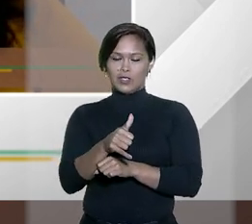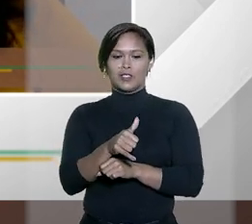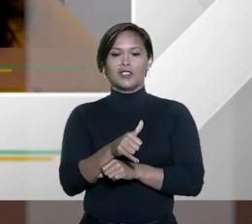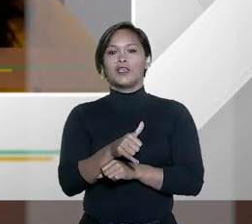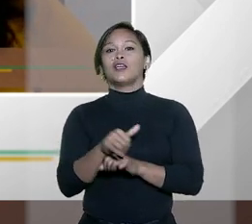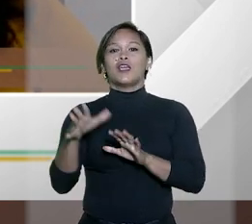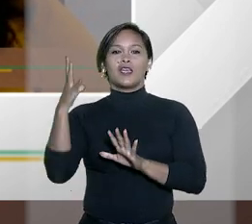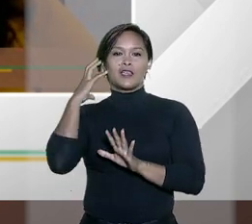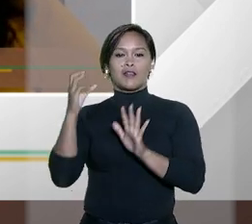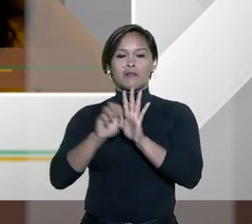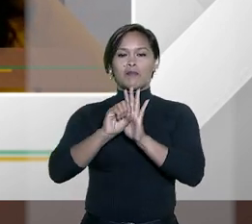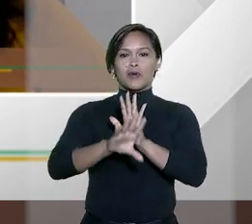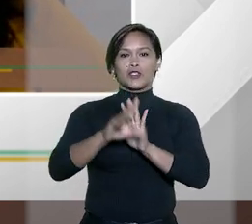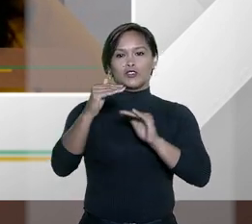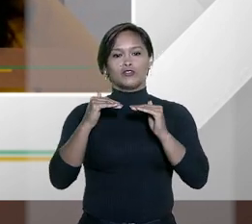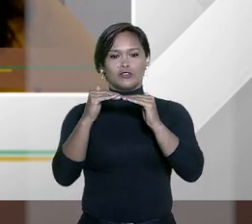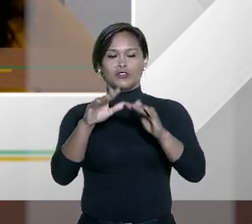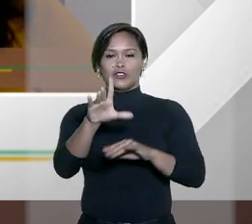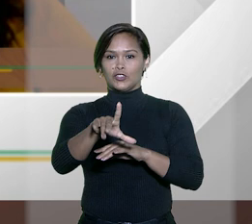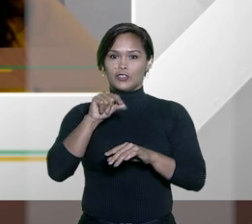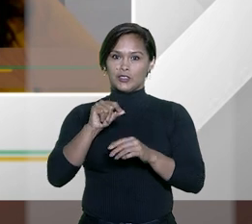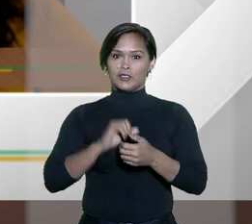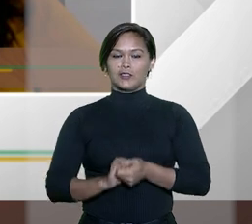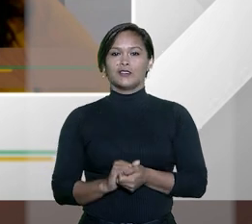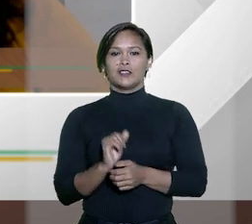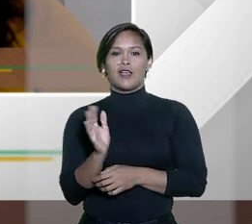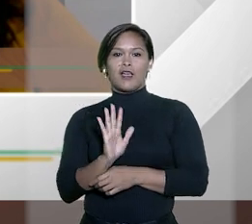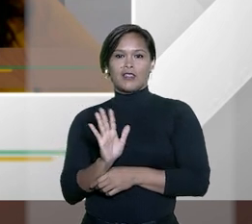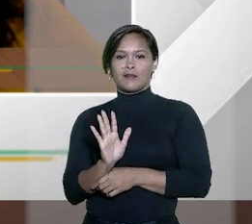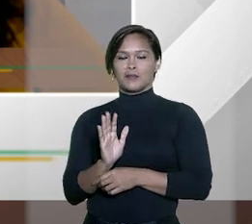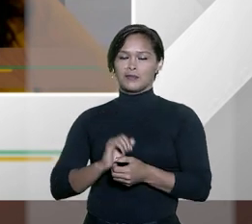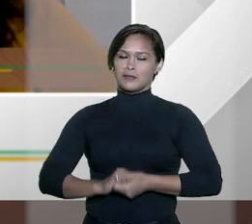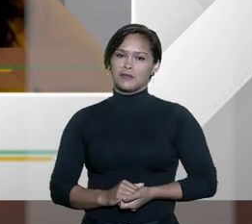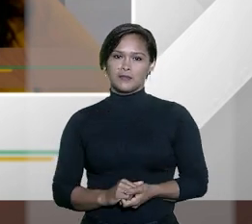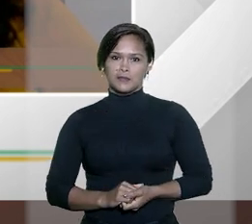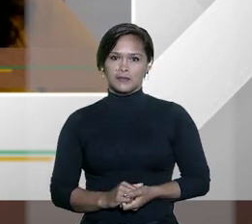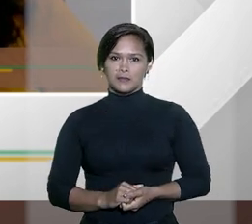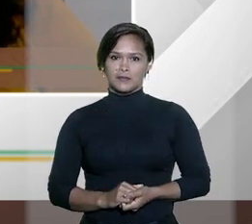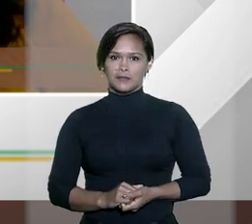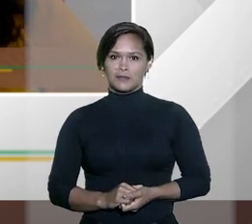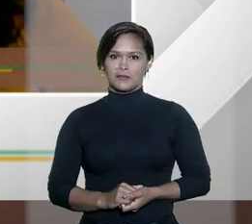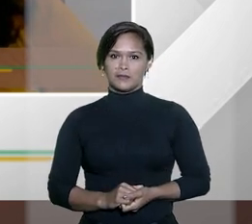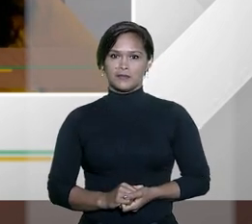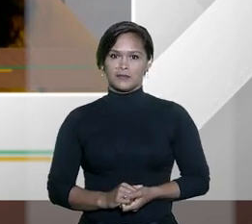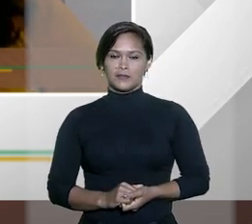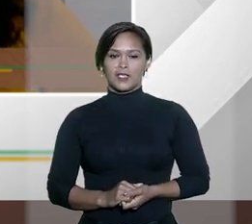e nas plataformas digitais de sua preferência. Até a próxima. Tchau, tchau.